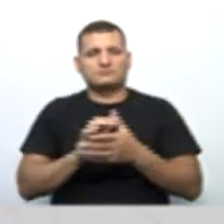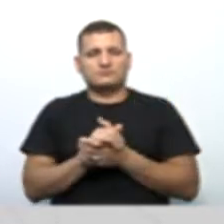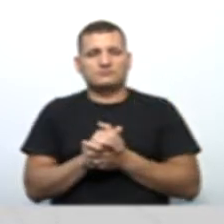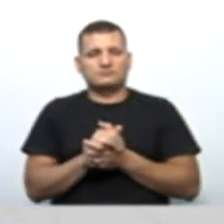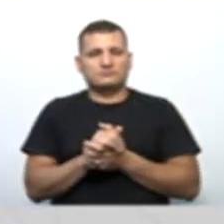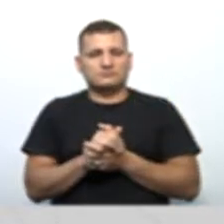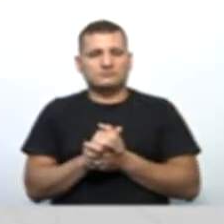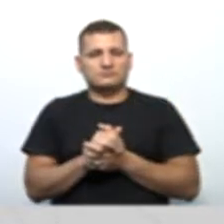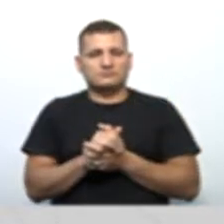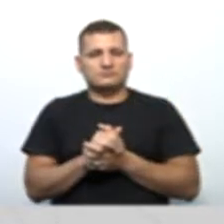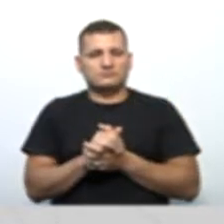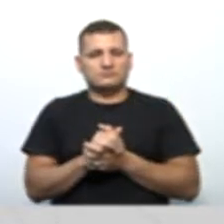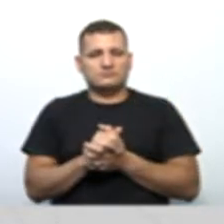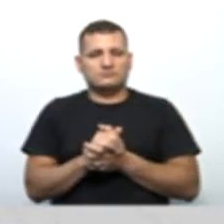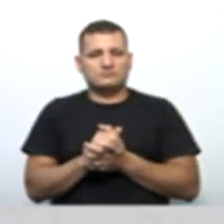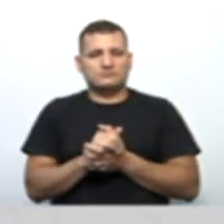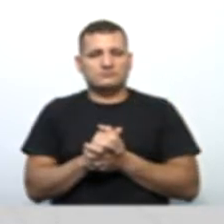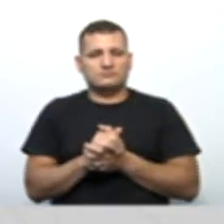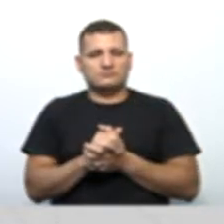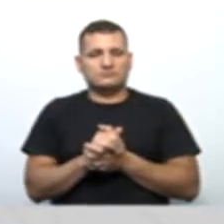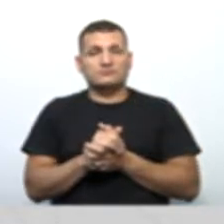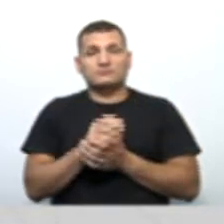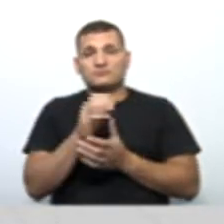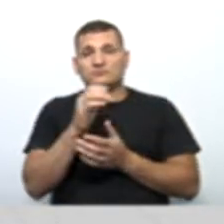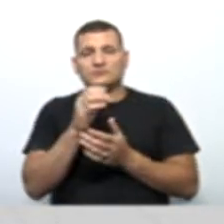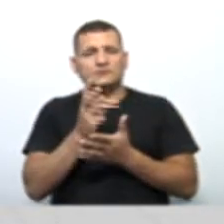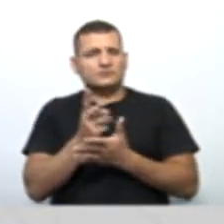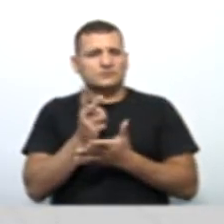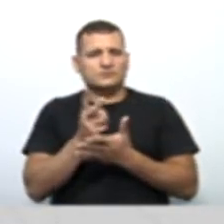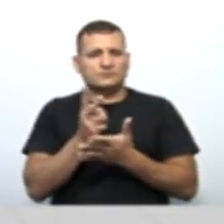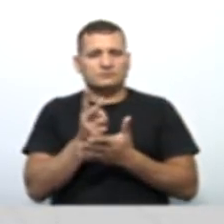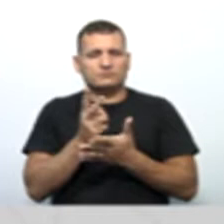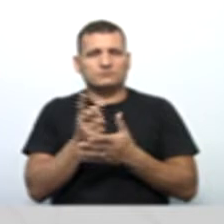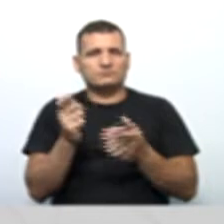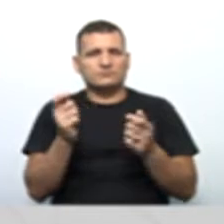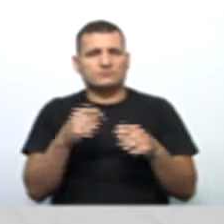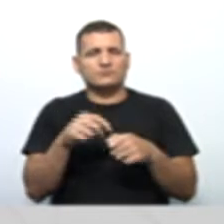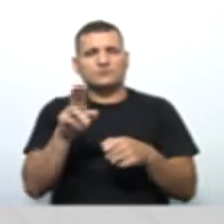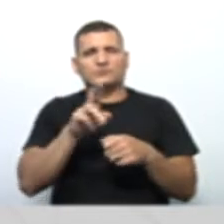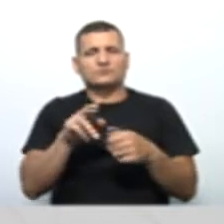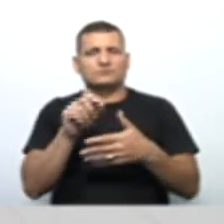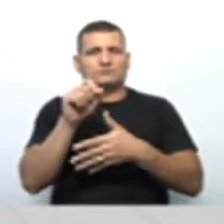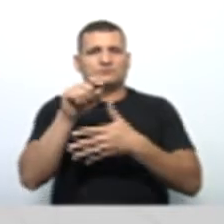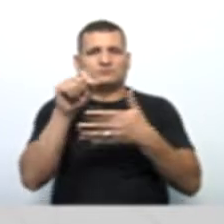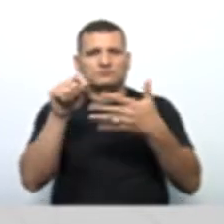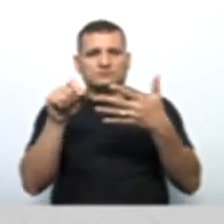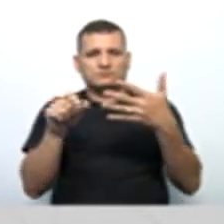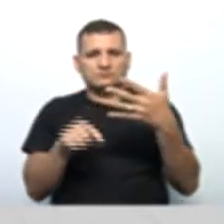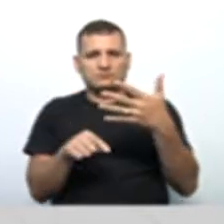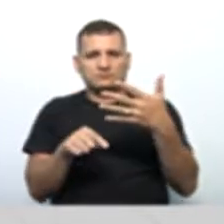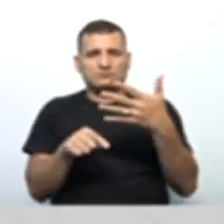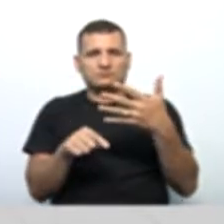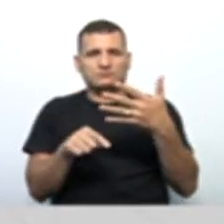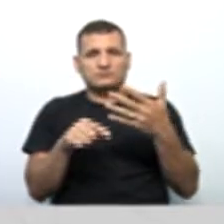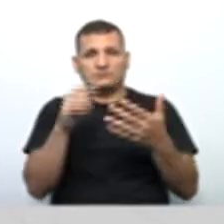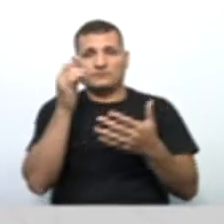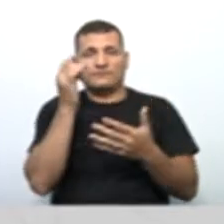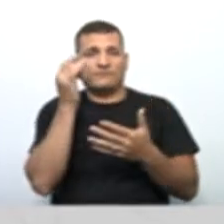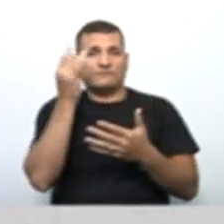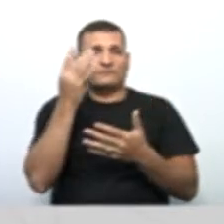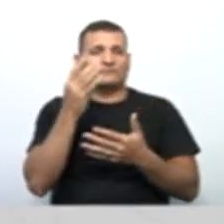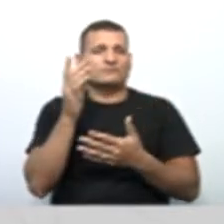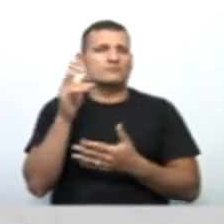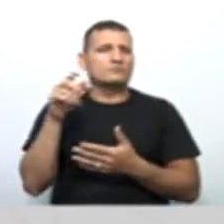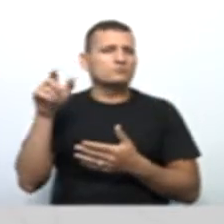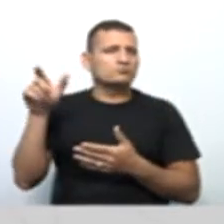ok e sempre que possível você usar essa esses tópicos de leitura pra facilitar a vida do do